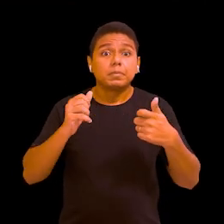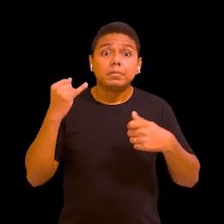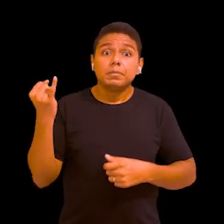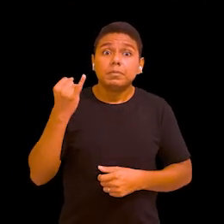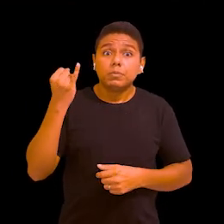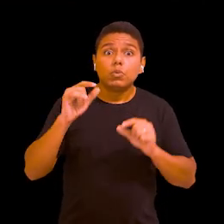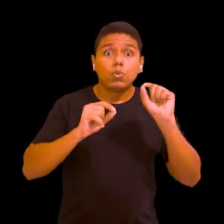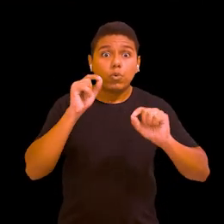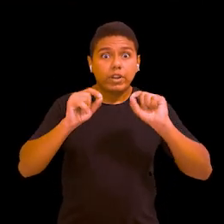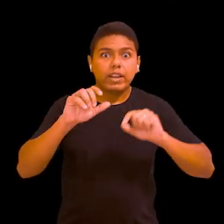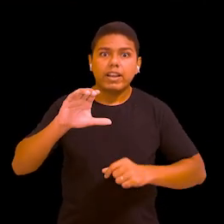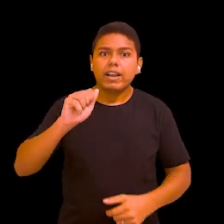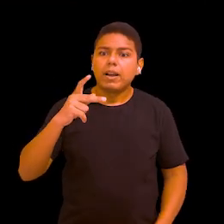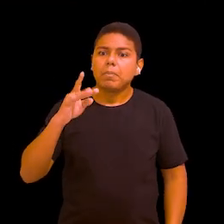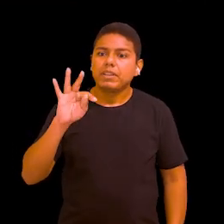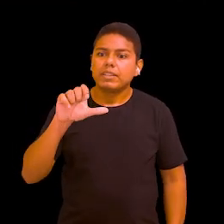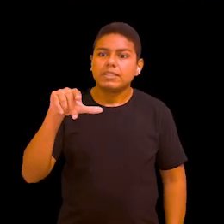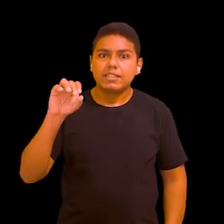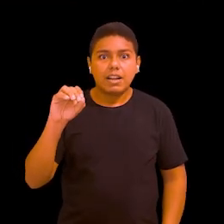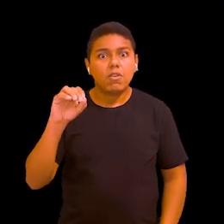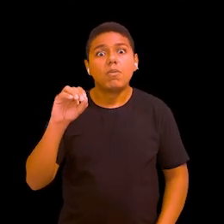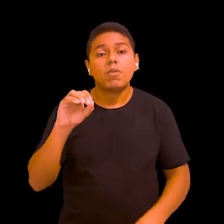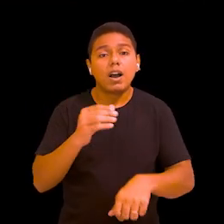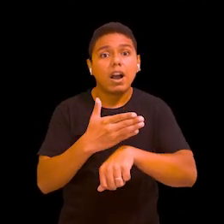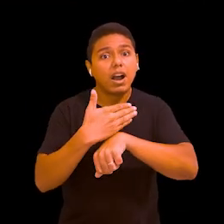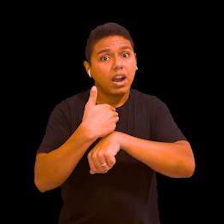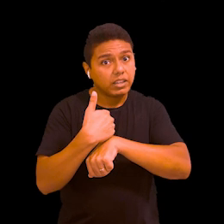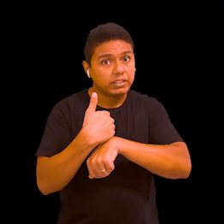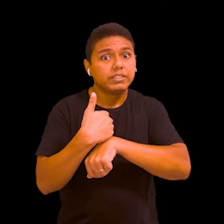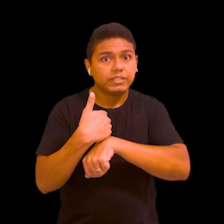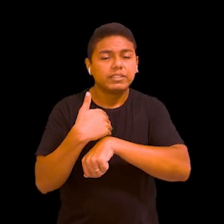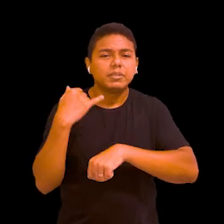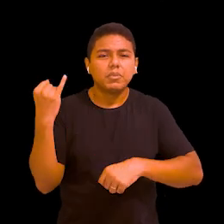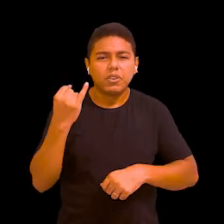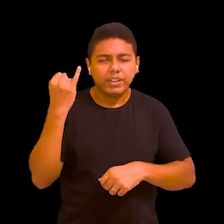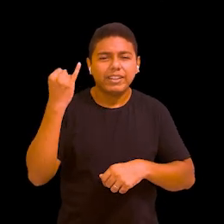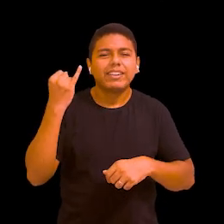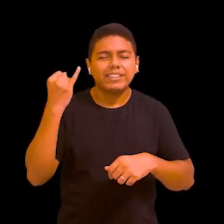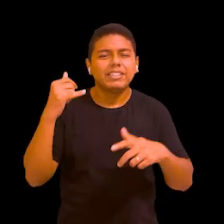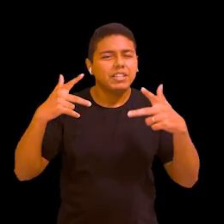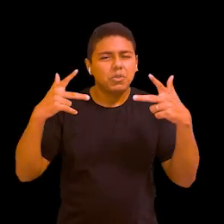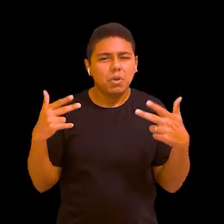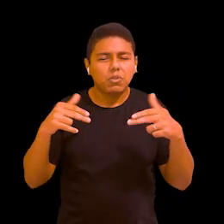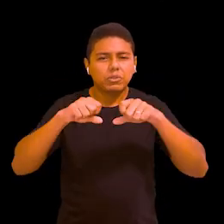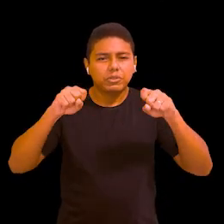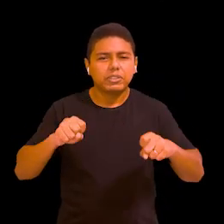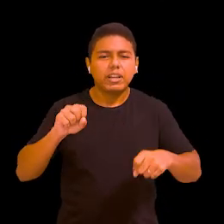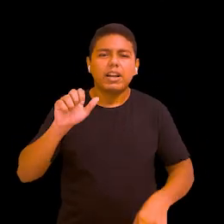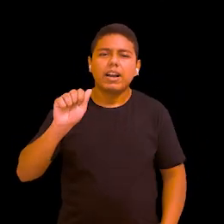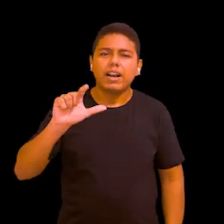da captação precoce puerperal. Como enfatizado na rede Aline, ela consiste